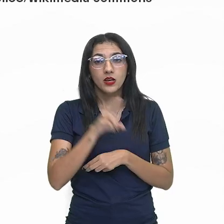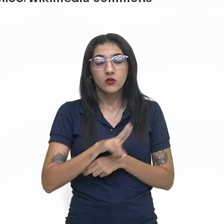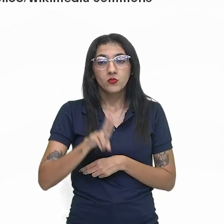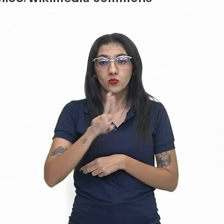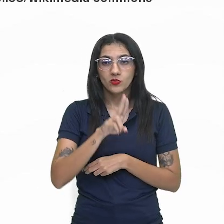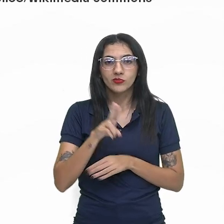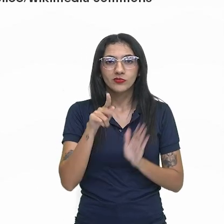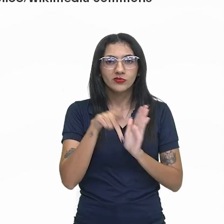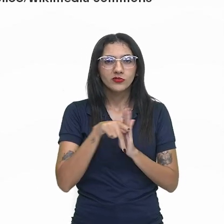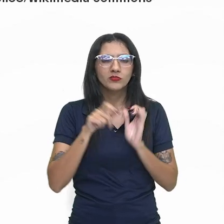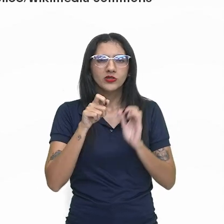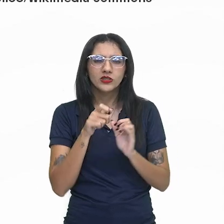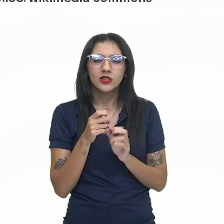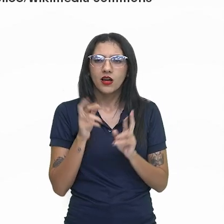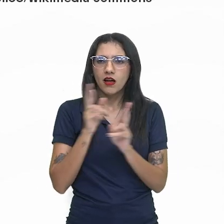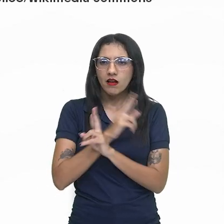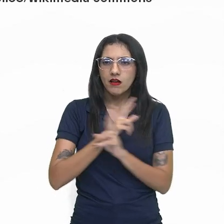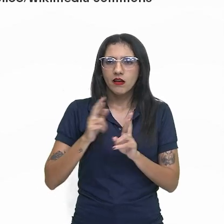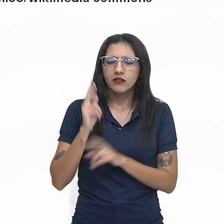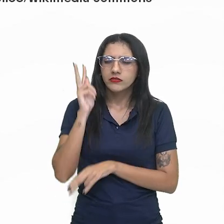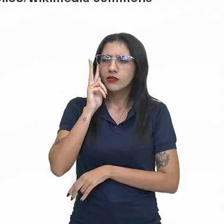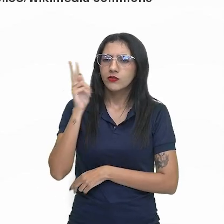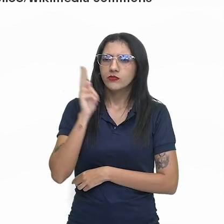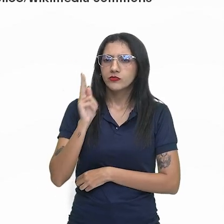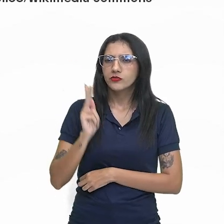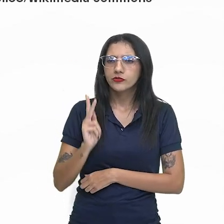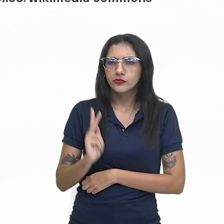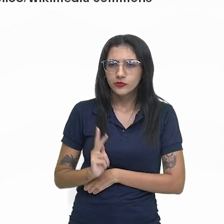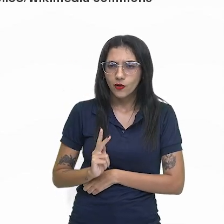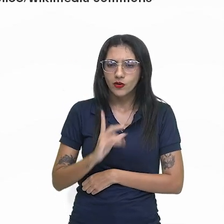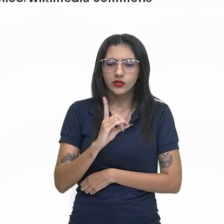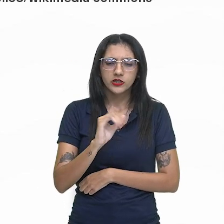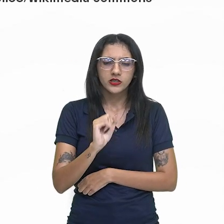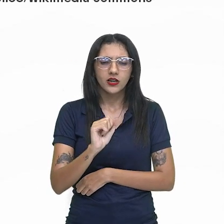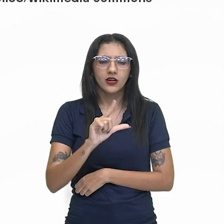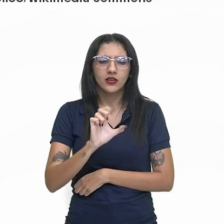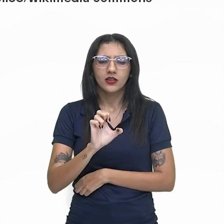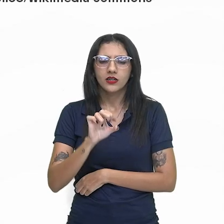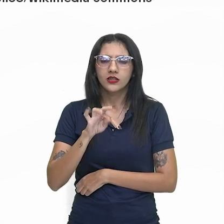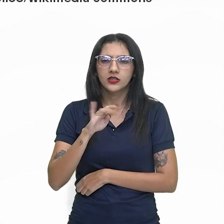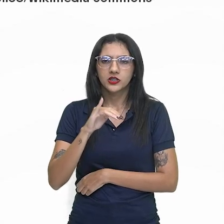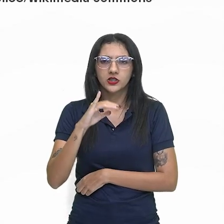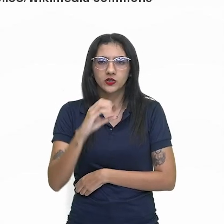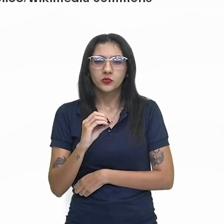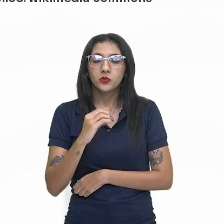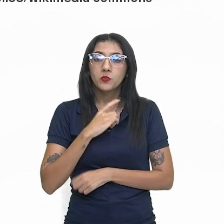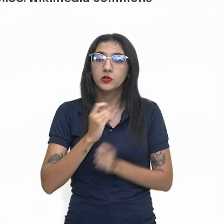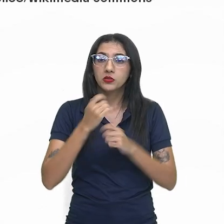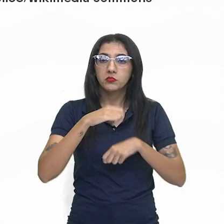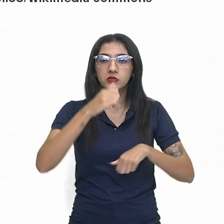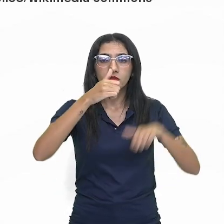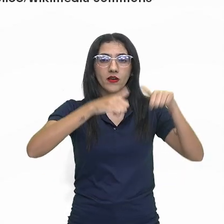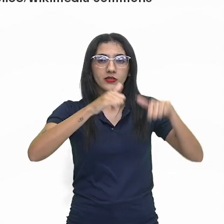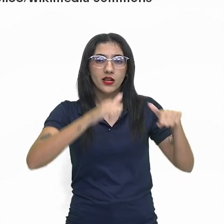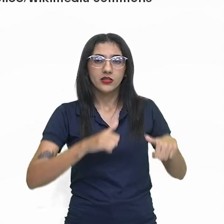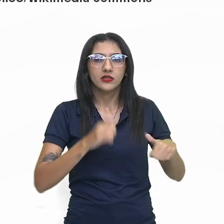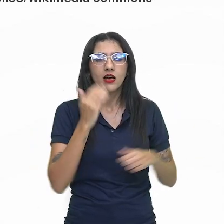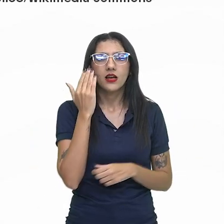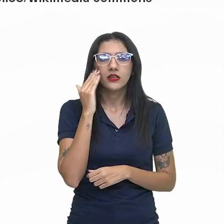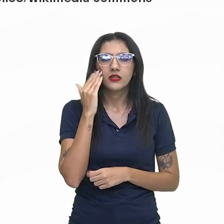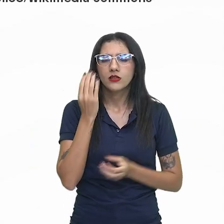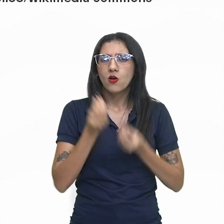do materialismo histórico, né, dialético, para poder desenvolver, para poder analisar a